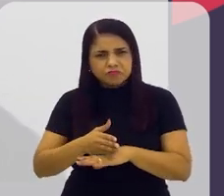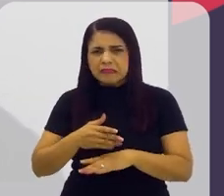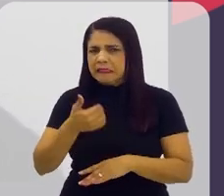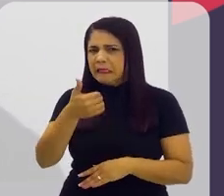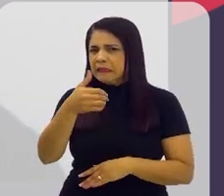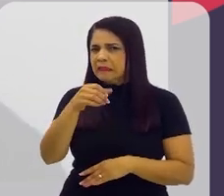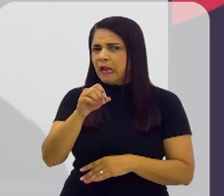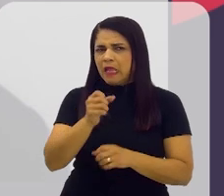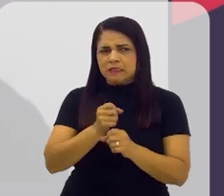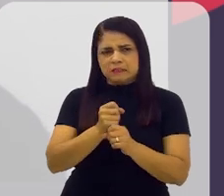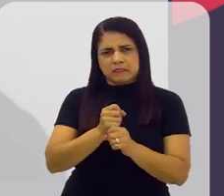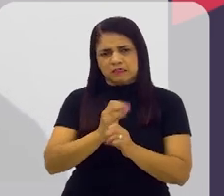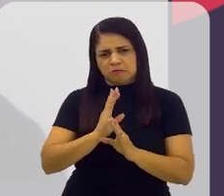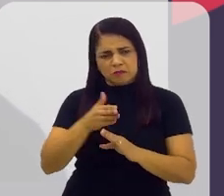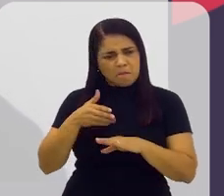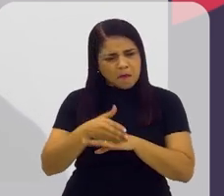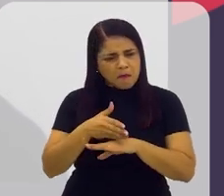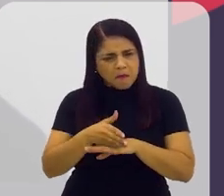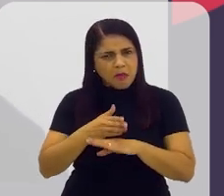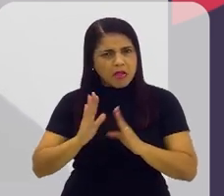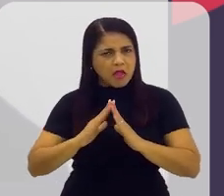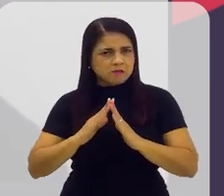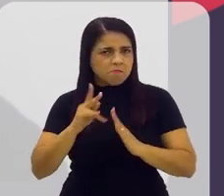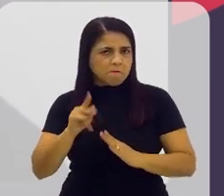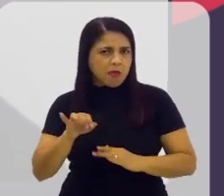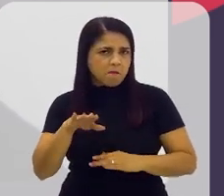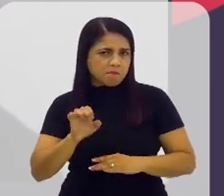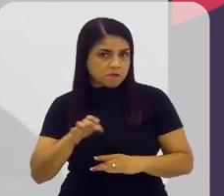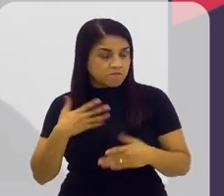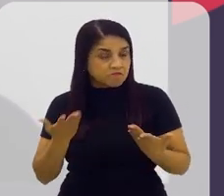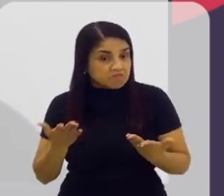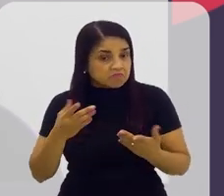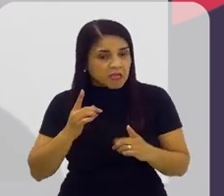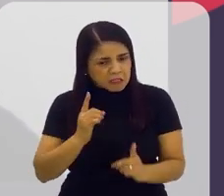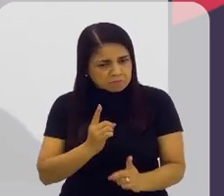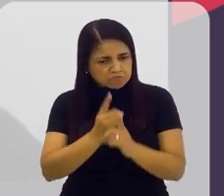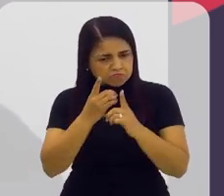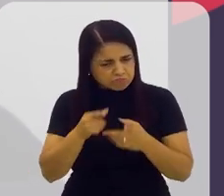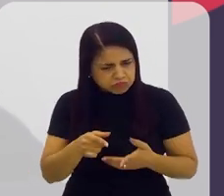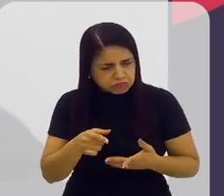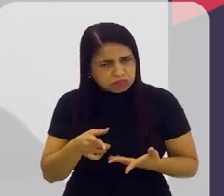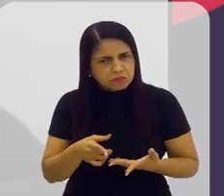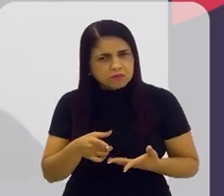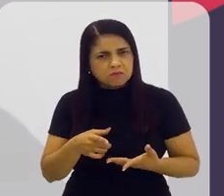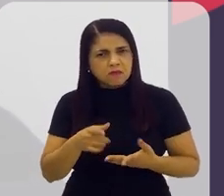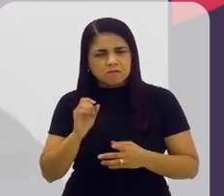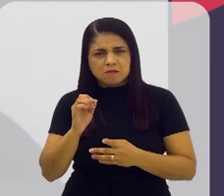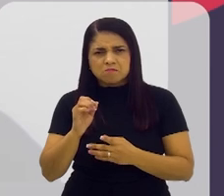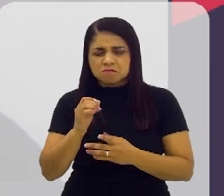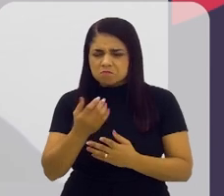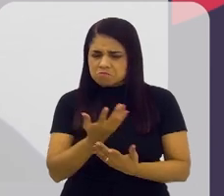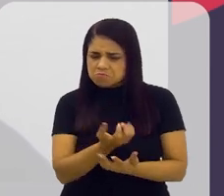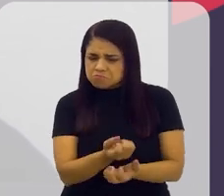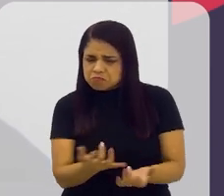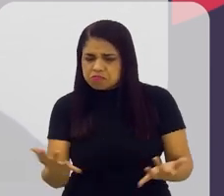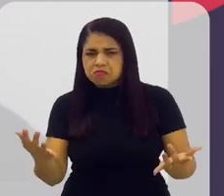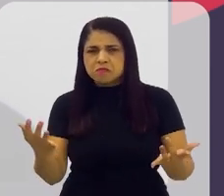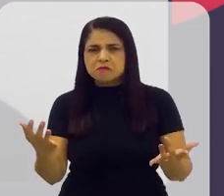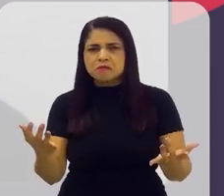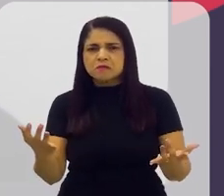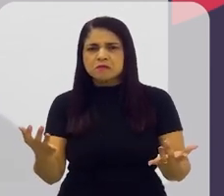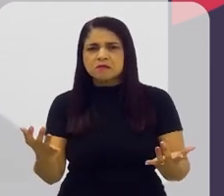por pelo menos 10 anos já. Então, por esse achado inusitado, né, suscitou essa